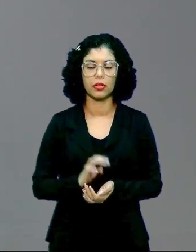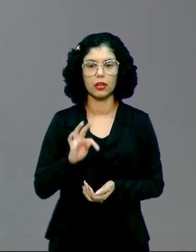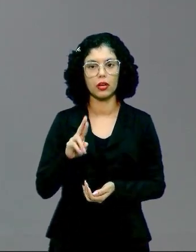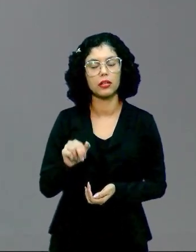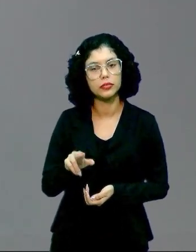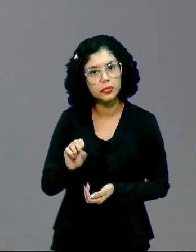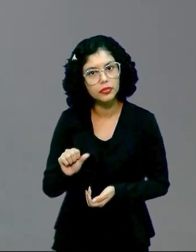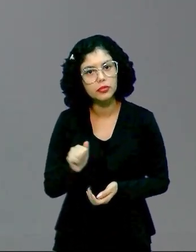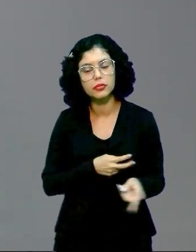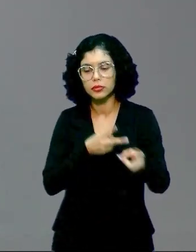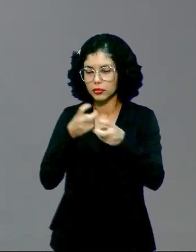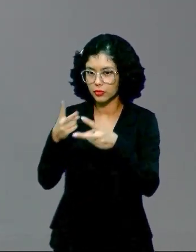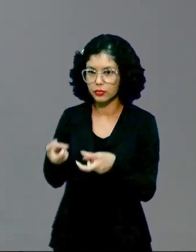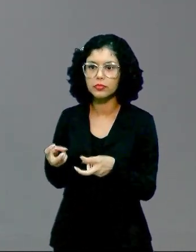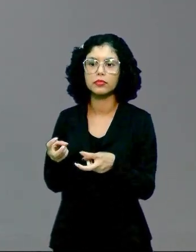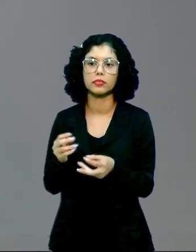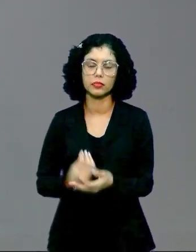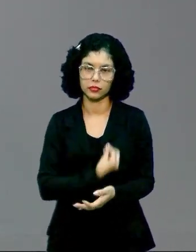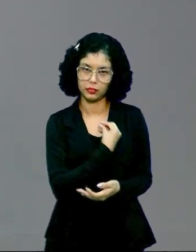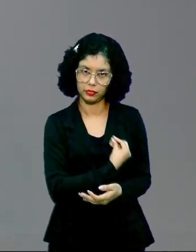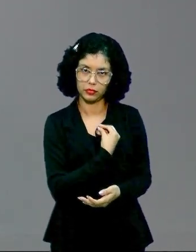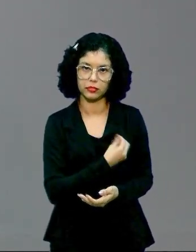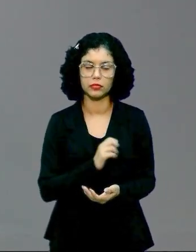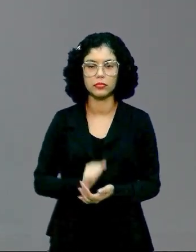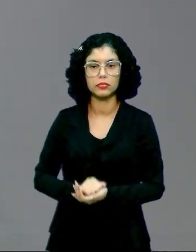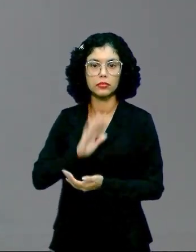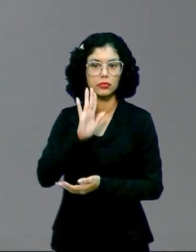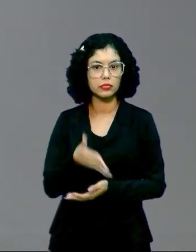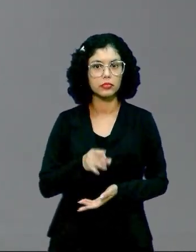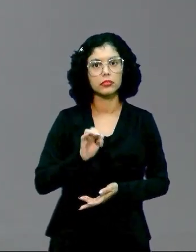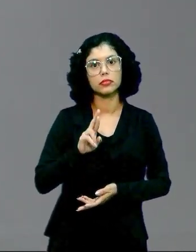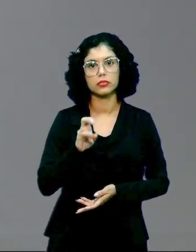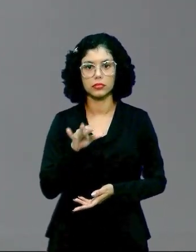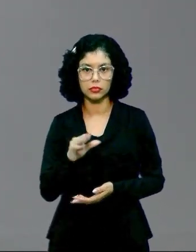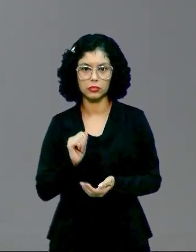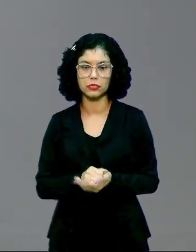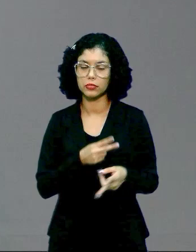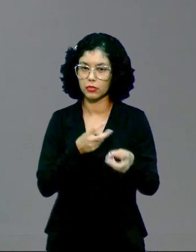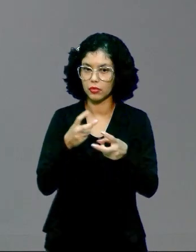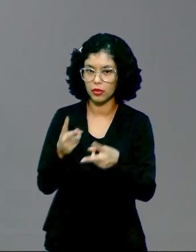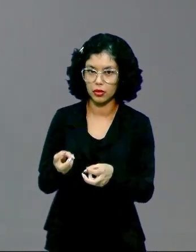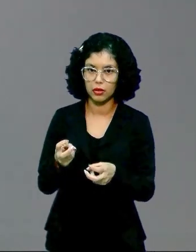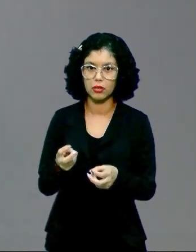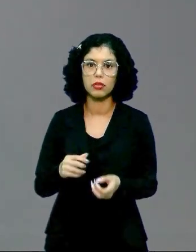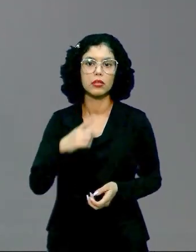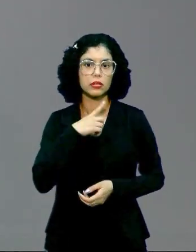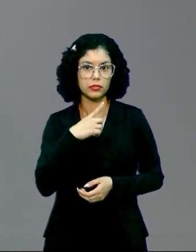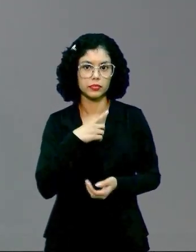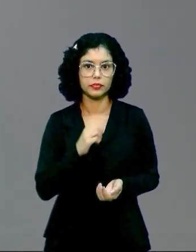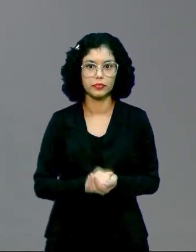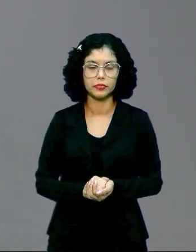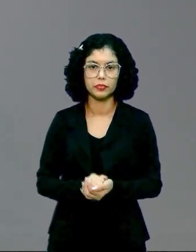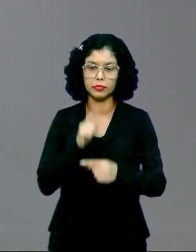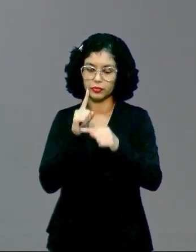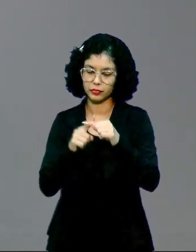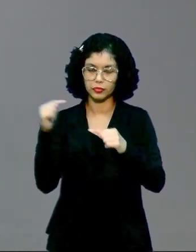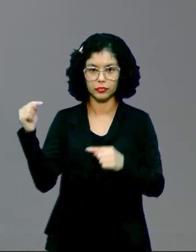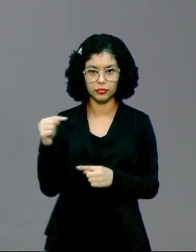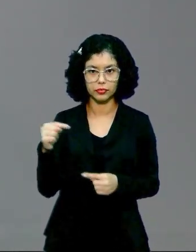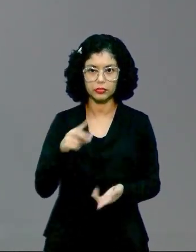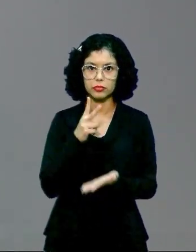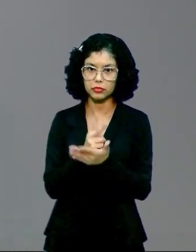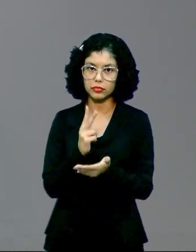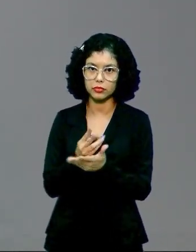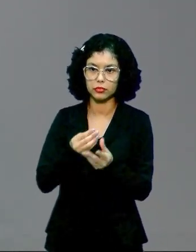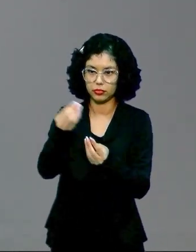então Thomson ele percebeu a presença de cargas. Já Rutherford, ele percebeu que o átomo tem cargas e essas cargas estão